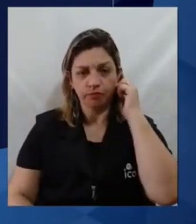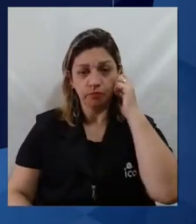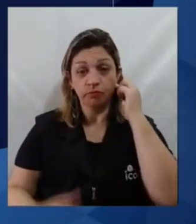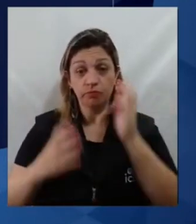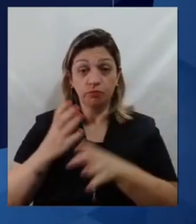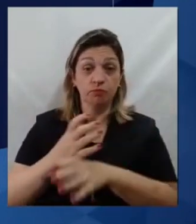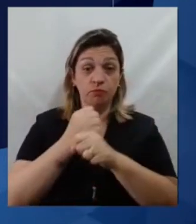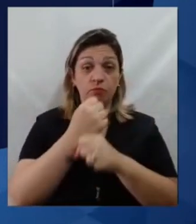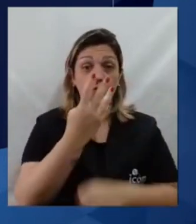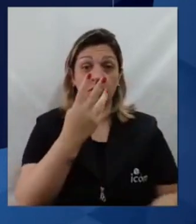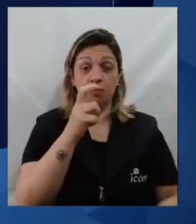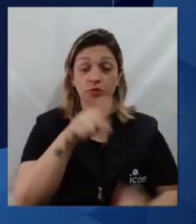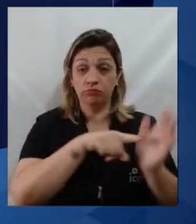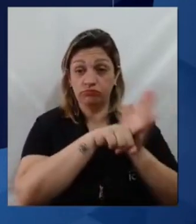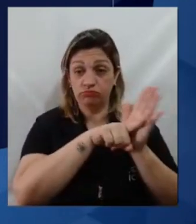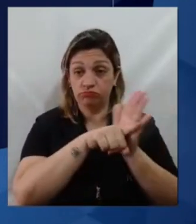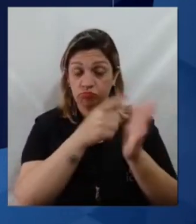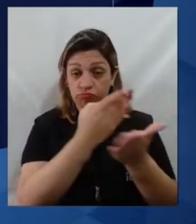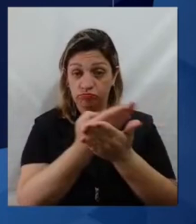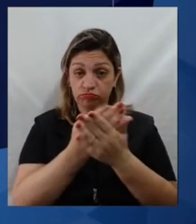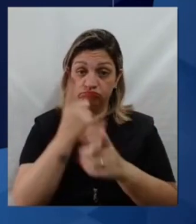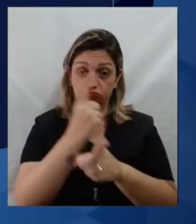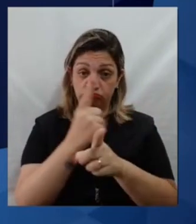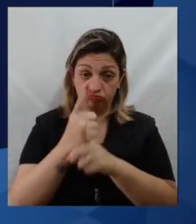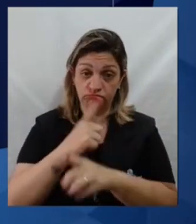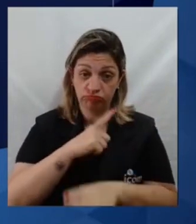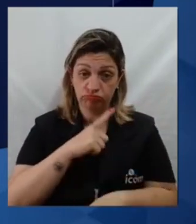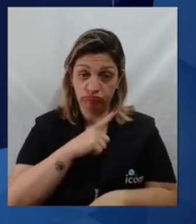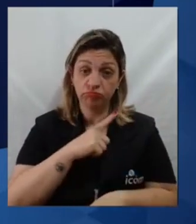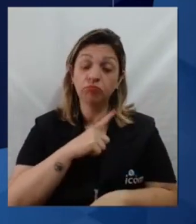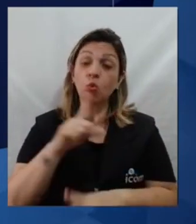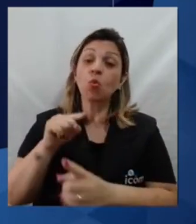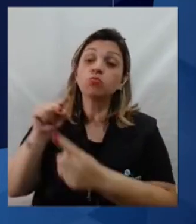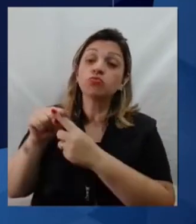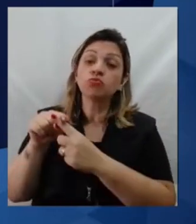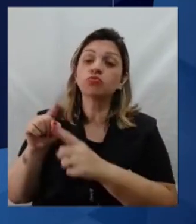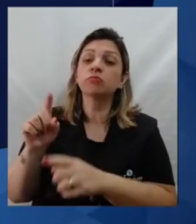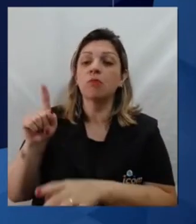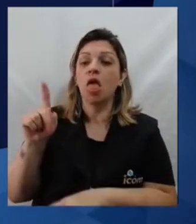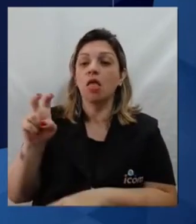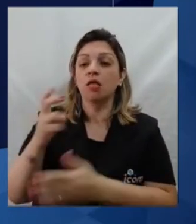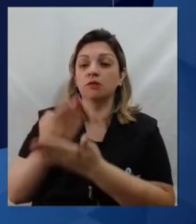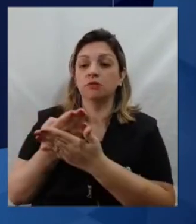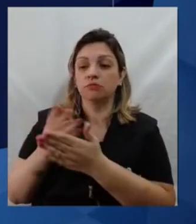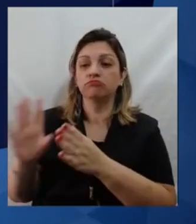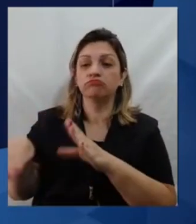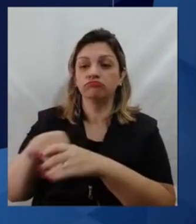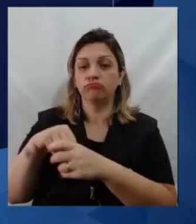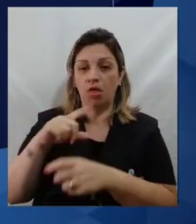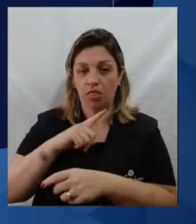estudos foram encontrados e, para o nosso objetivo, 15 estudos foram inclusos.